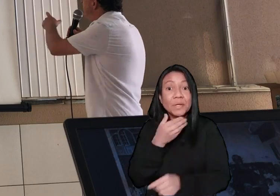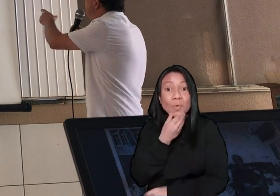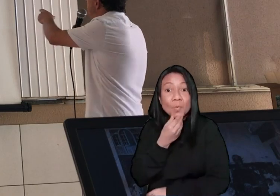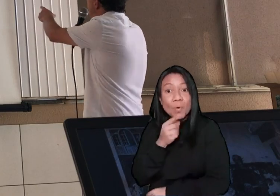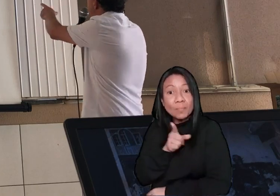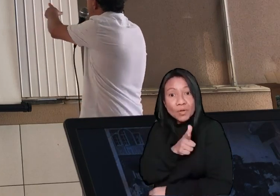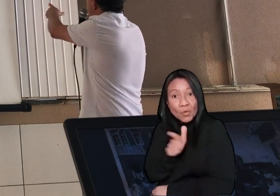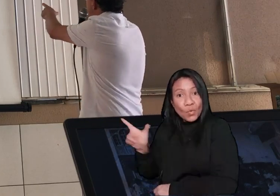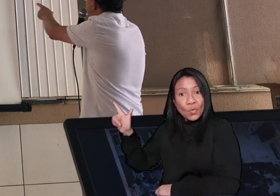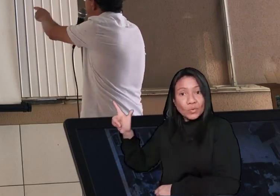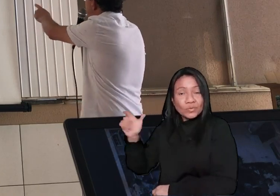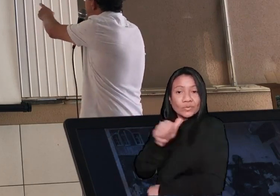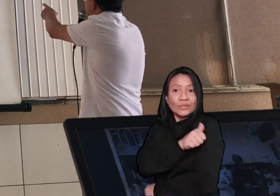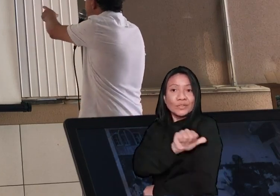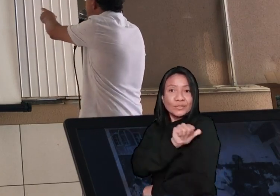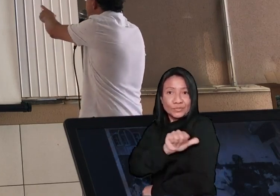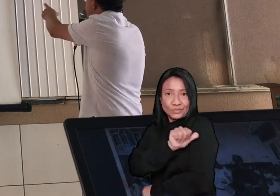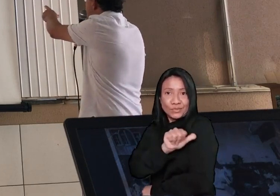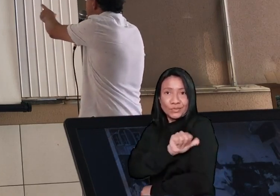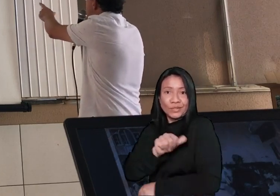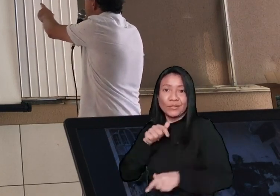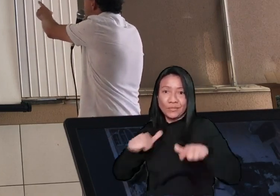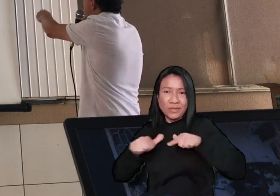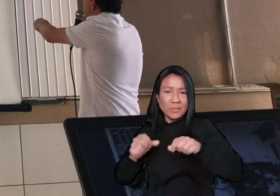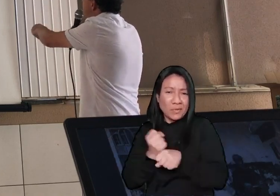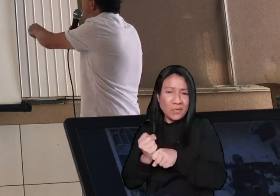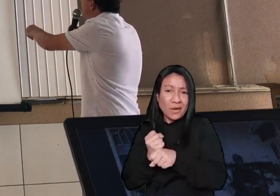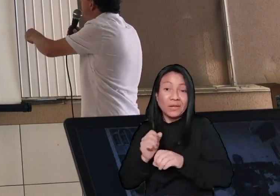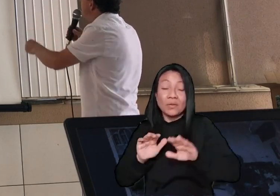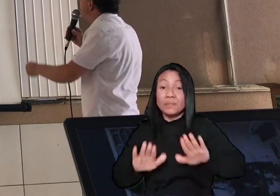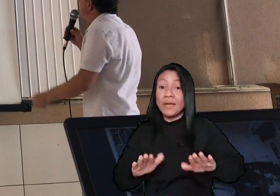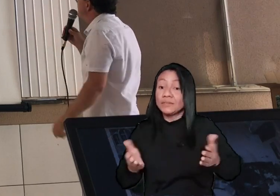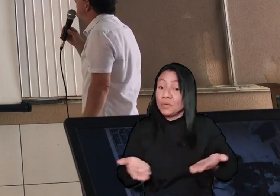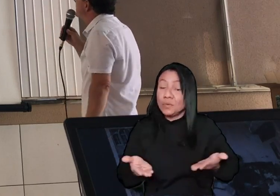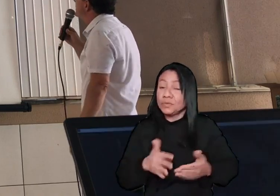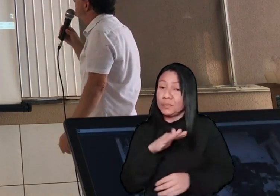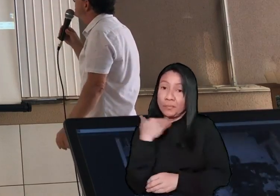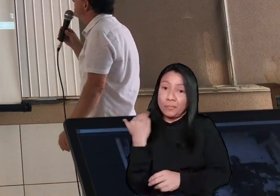esse aqui é do lado da concatedral, da igreja matriz da época.